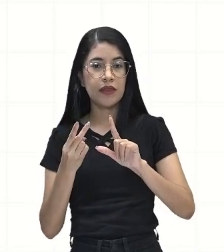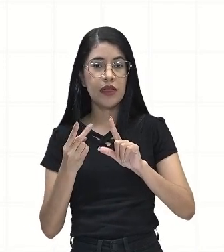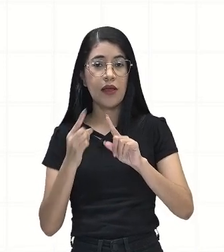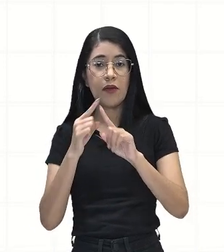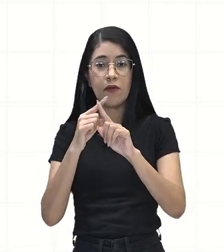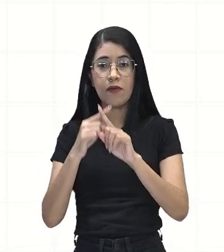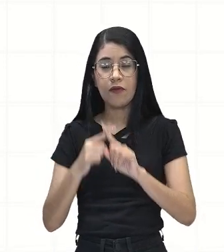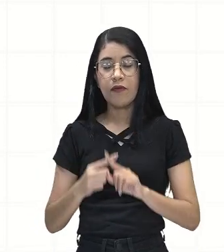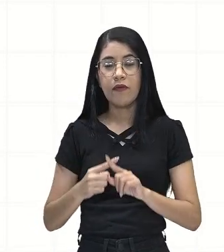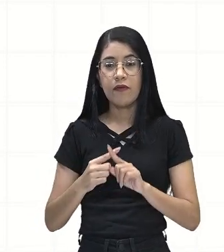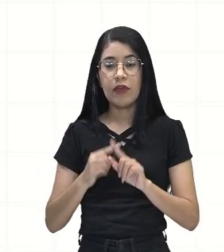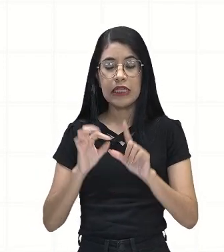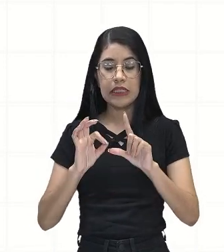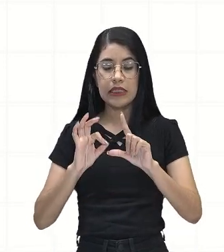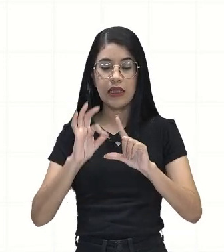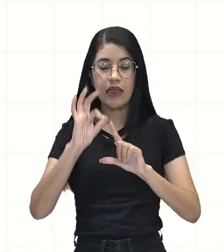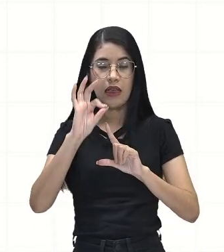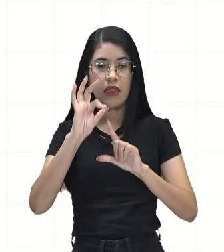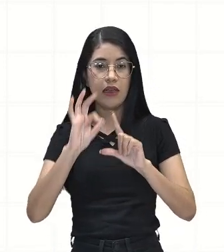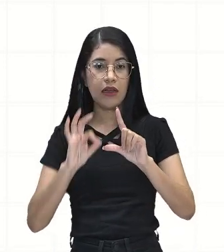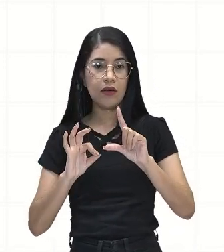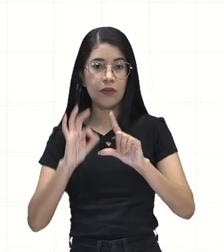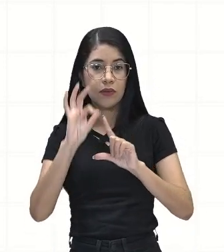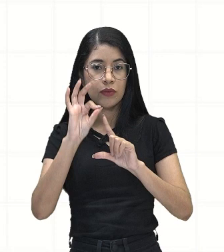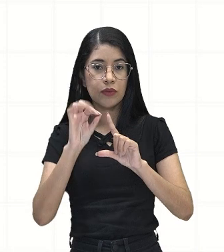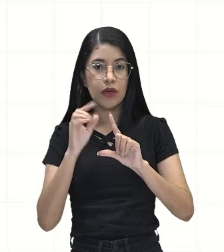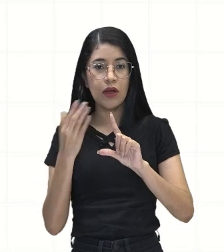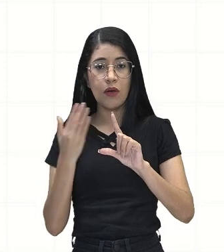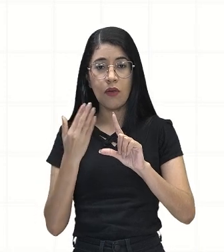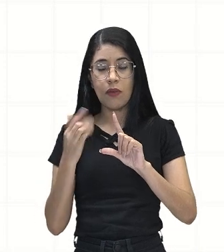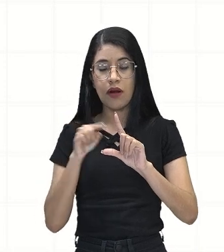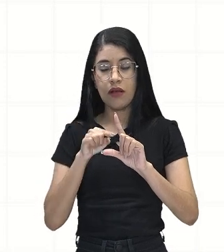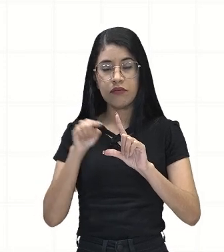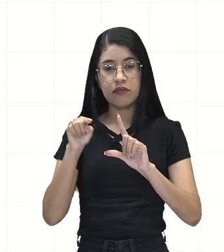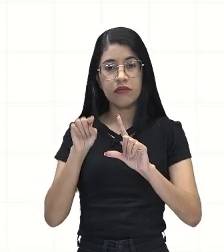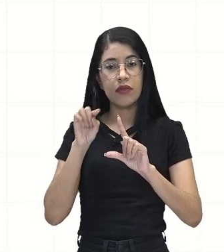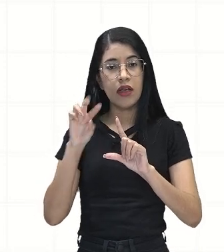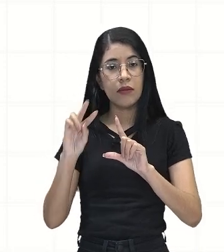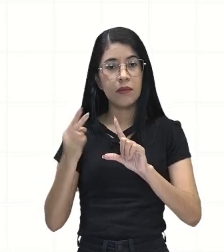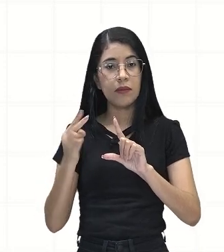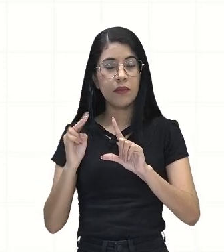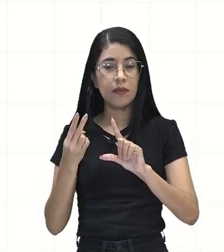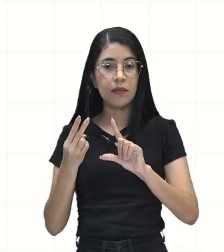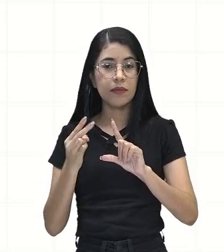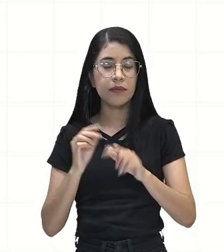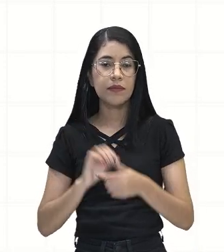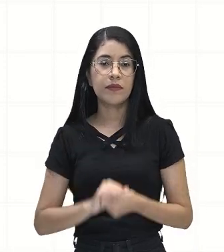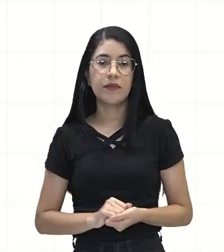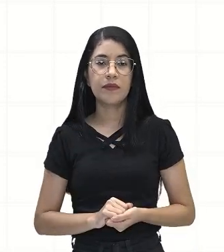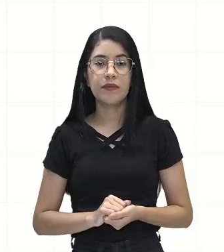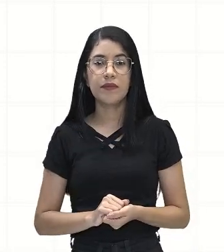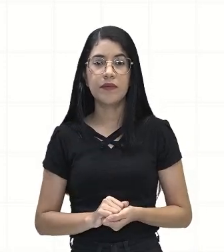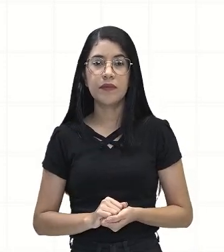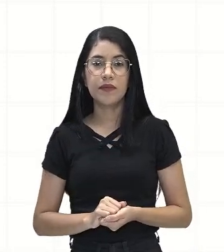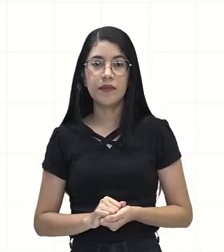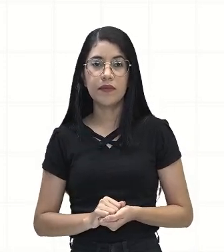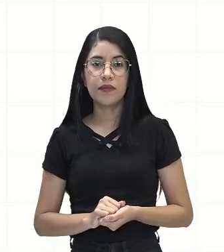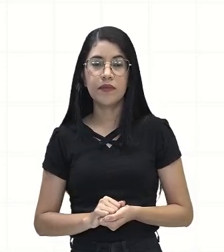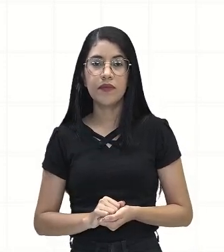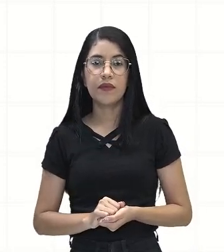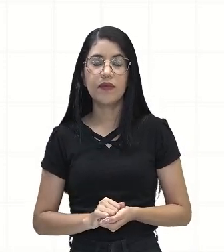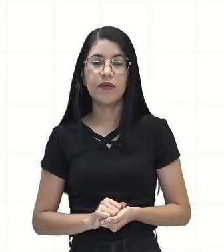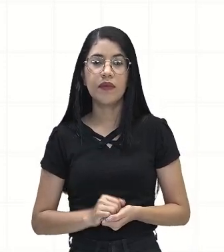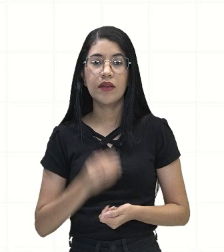da altura relativa à hipotenusa. Quem é a altura relativa à hipotenusa? É o H. Tudo bem? Então,